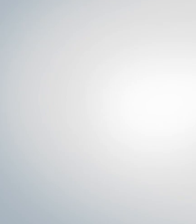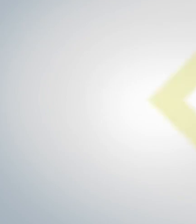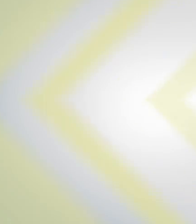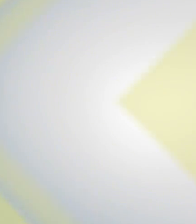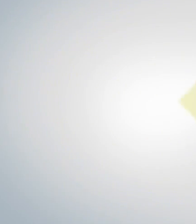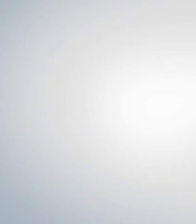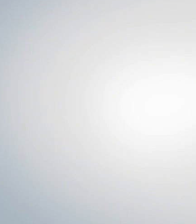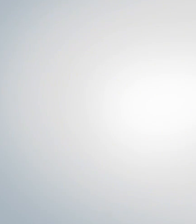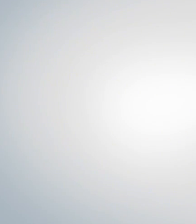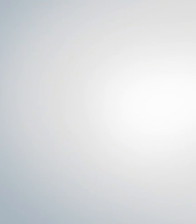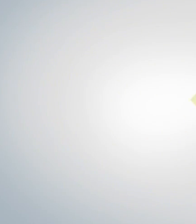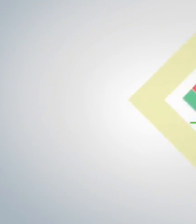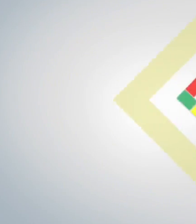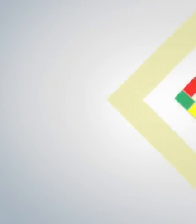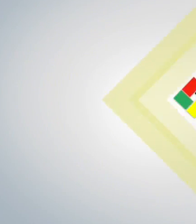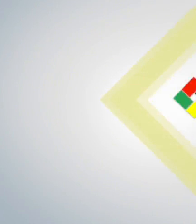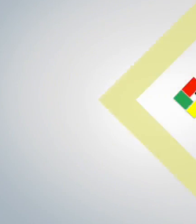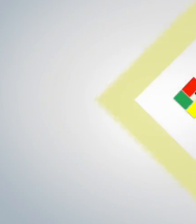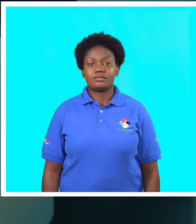Música